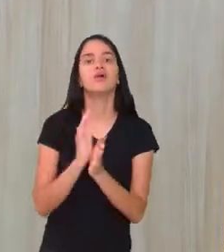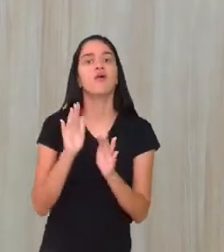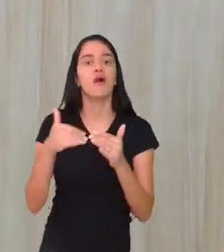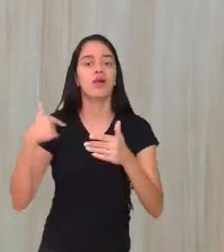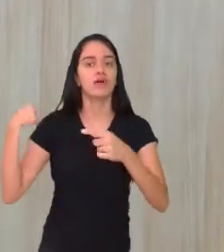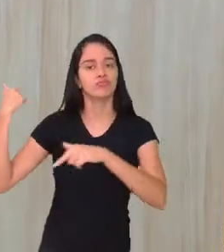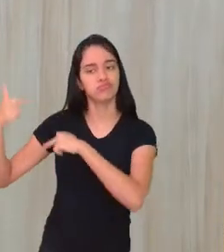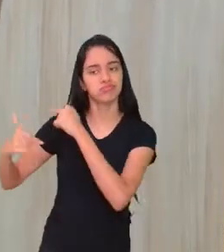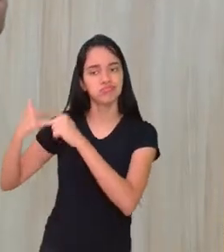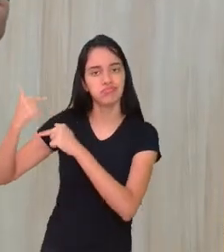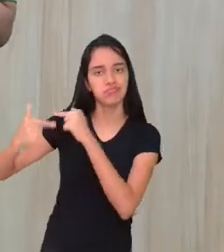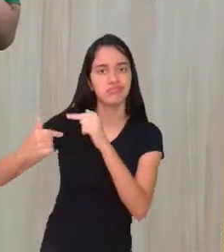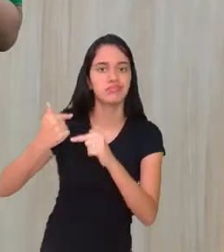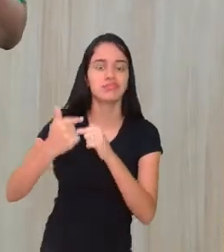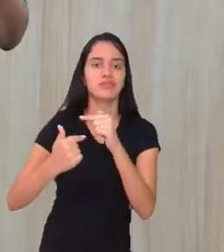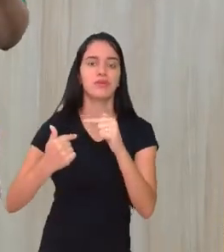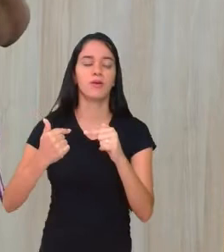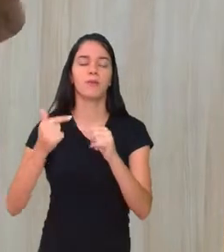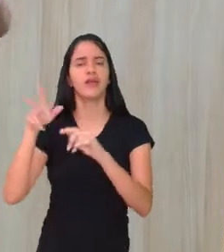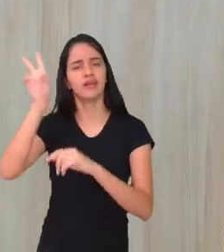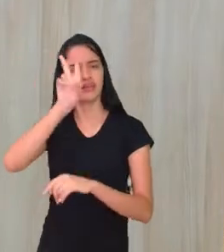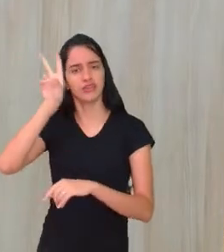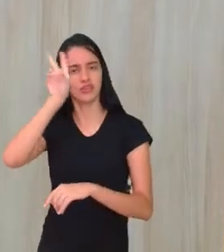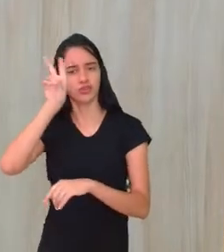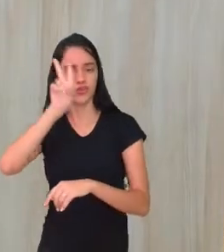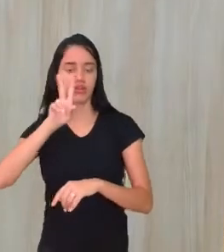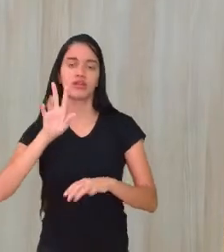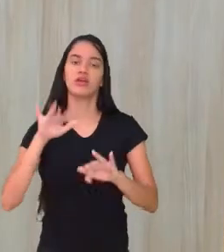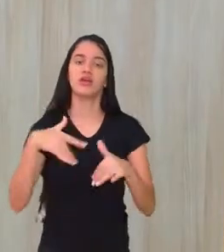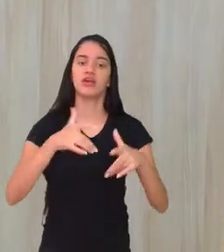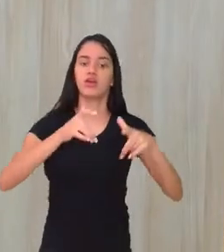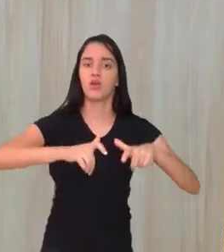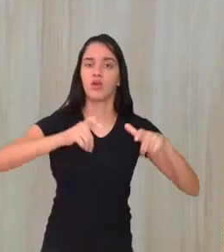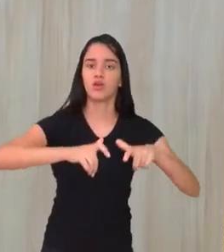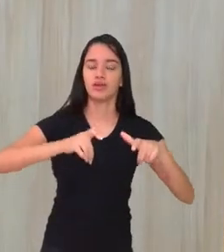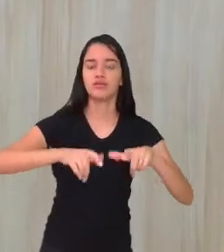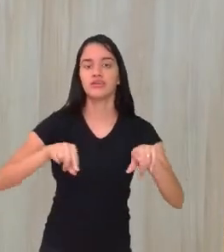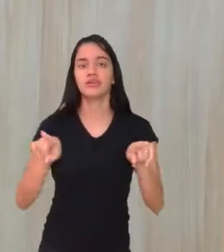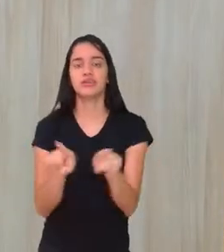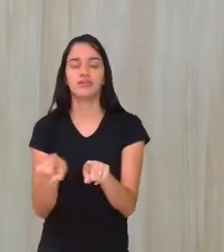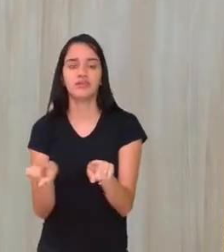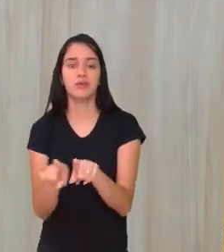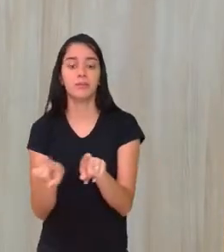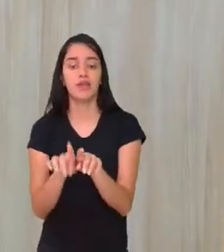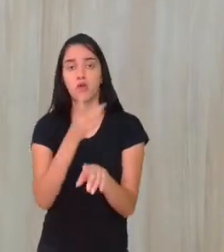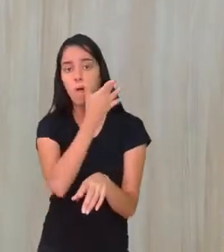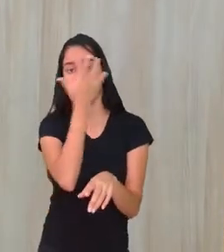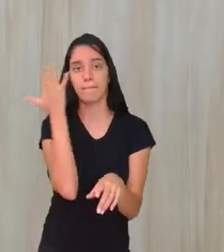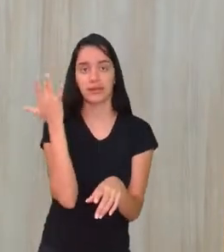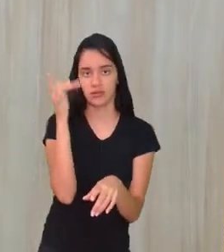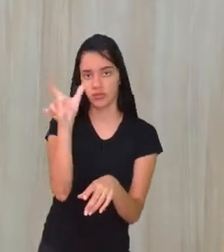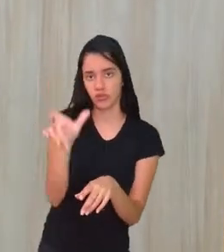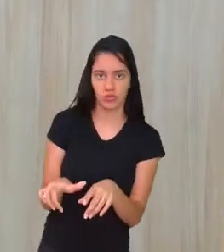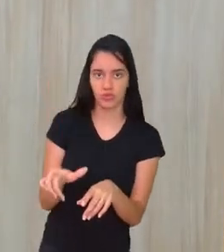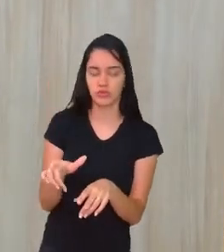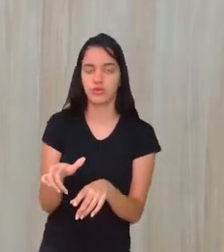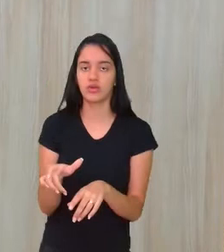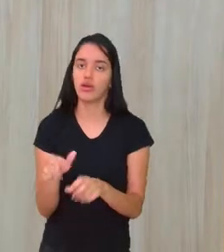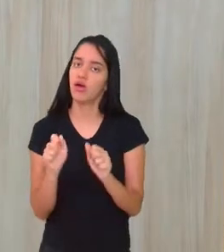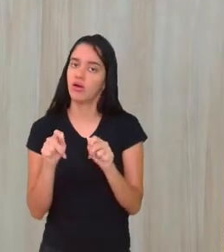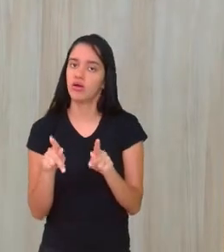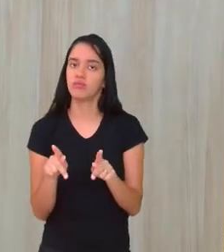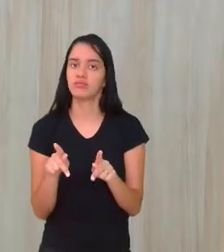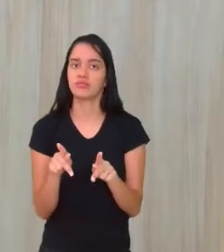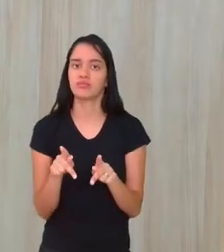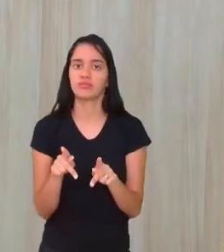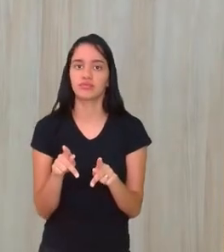de uma geração para outra, a história de um lugarejo, a história de uma determinada pessoa, tá?